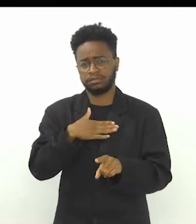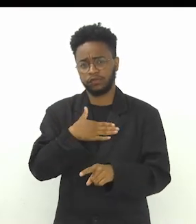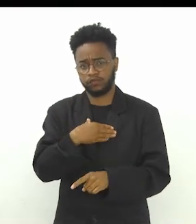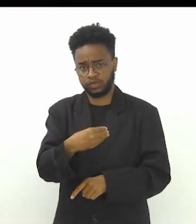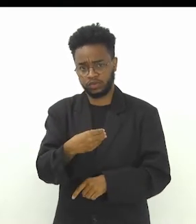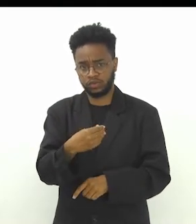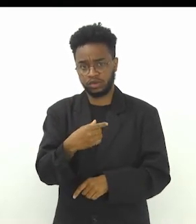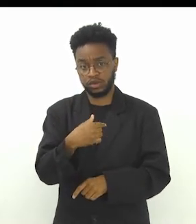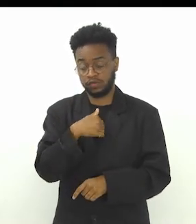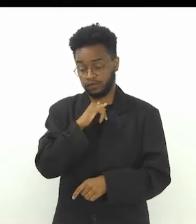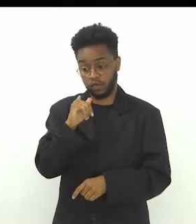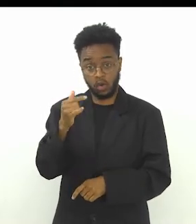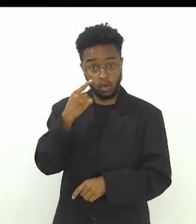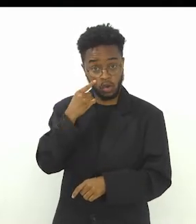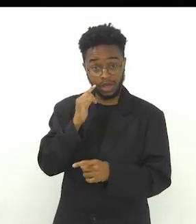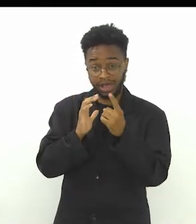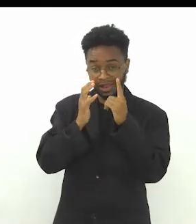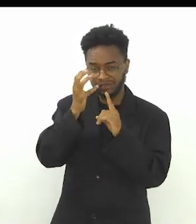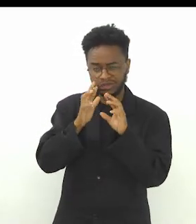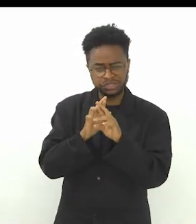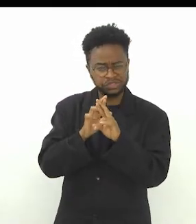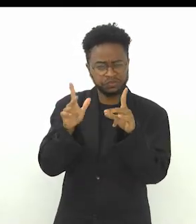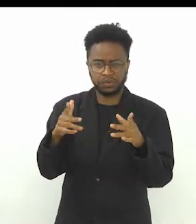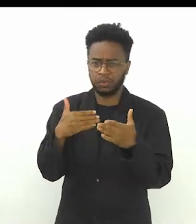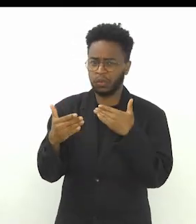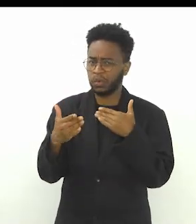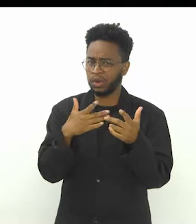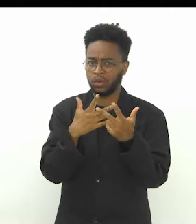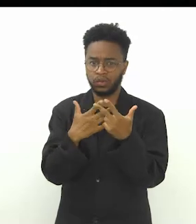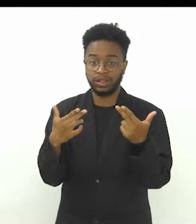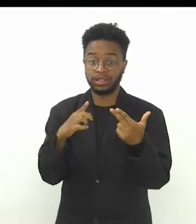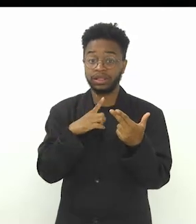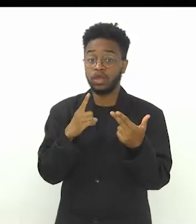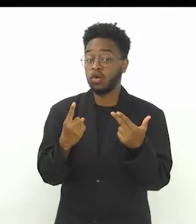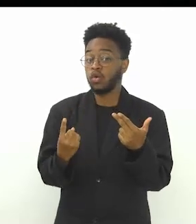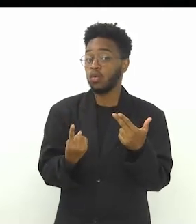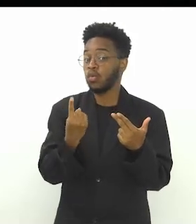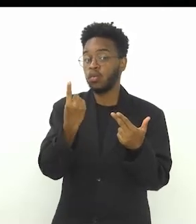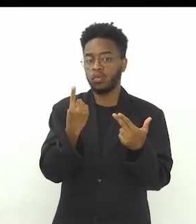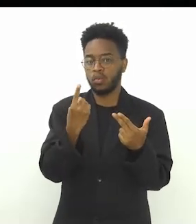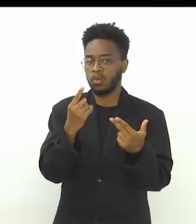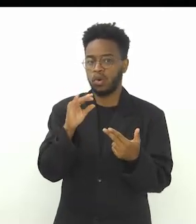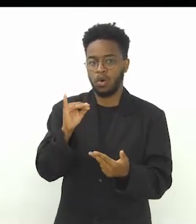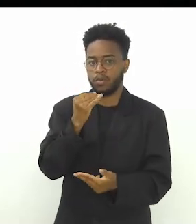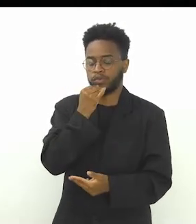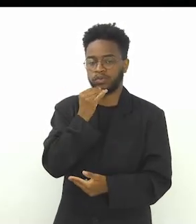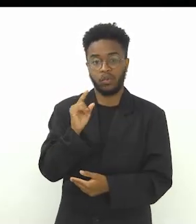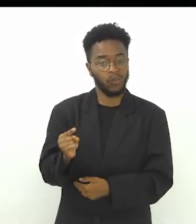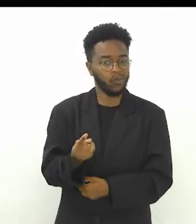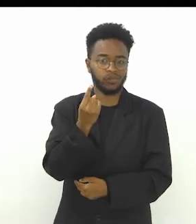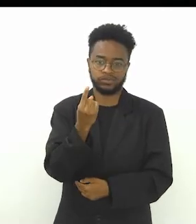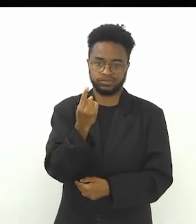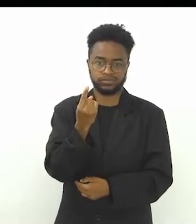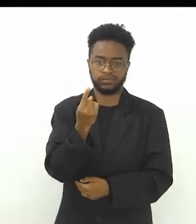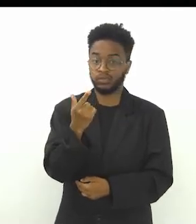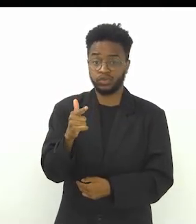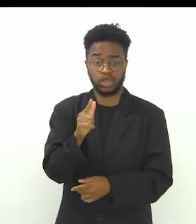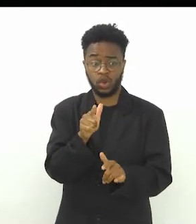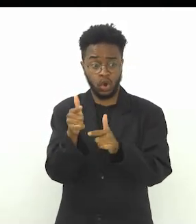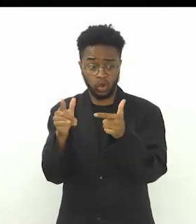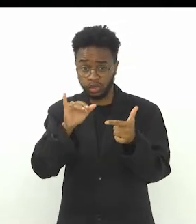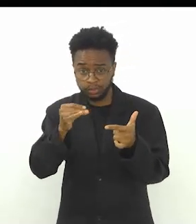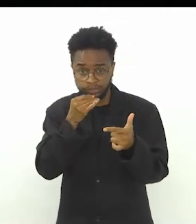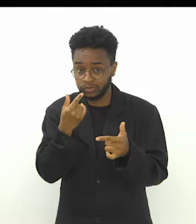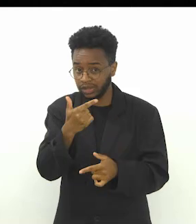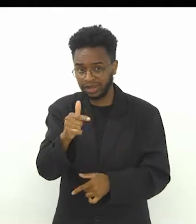filho. Falei, filho, o carnaval é diferente de tudo, né? Você tem apenas uma chance, concorda? Você não tem